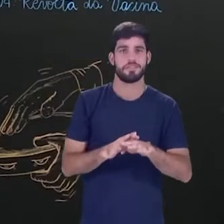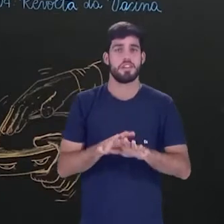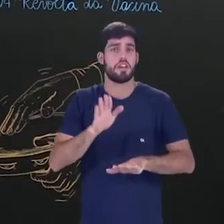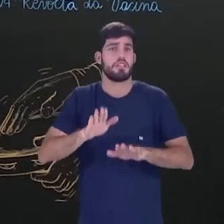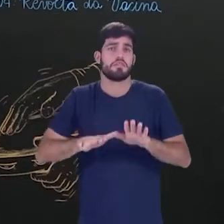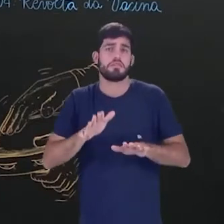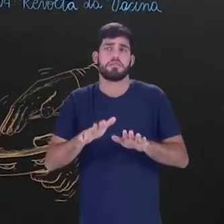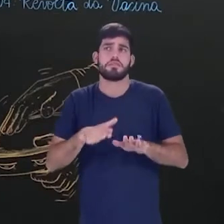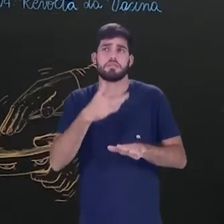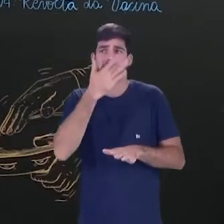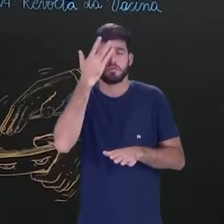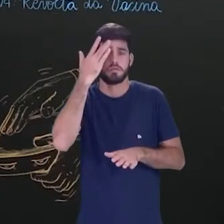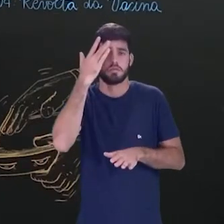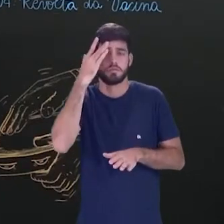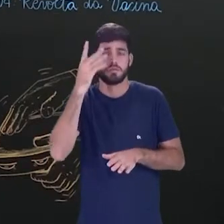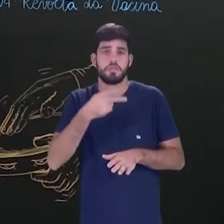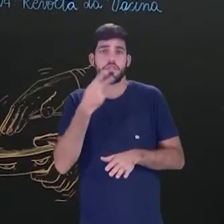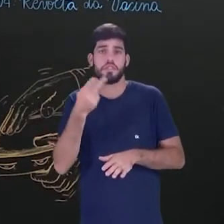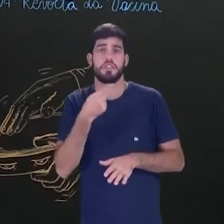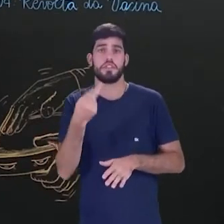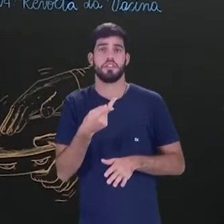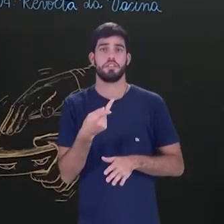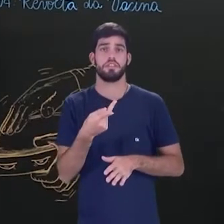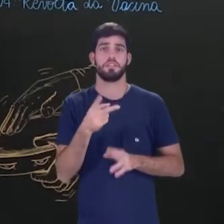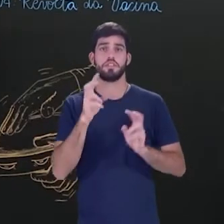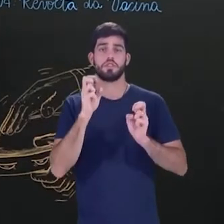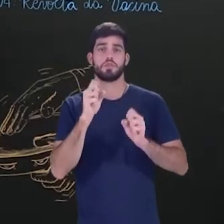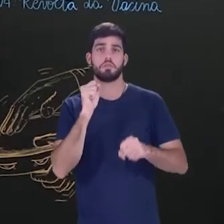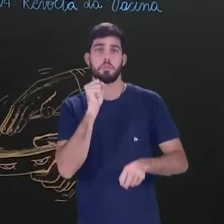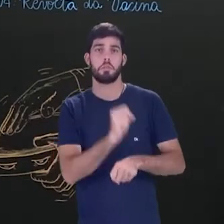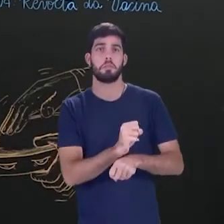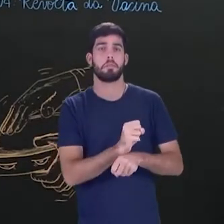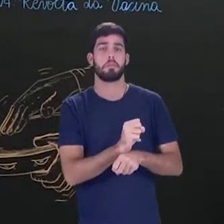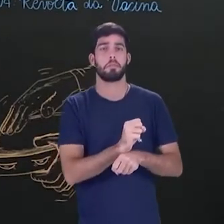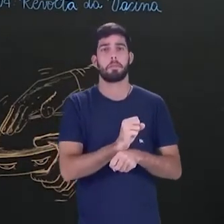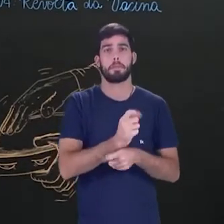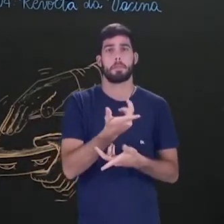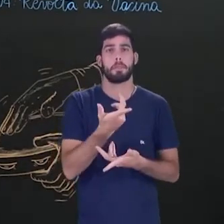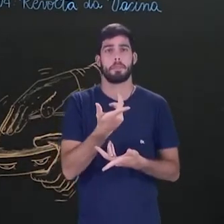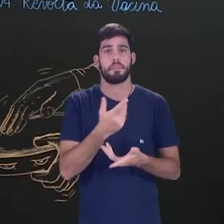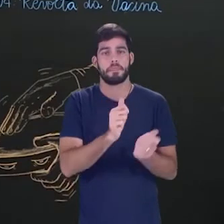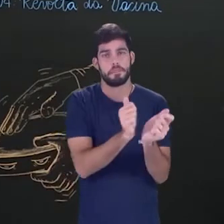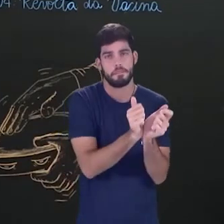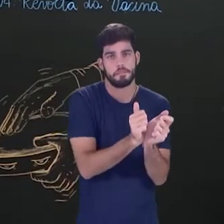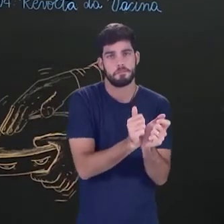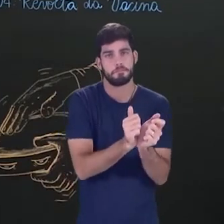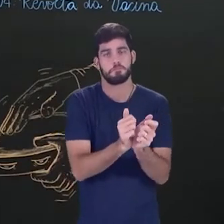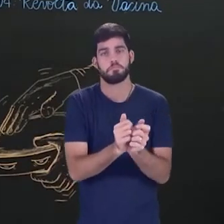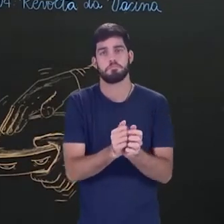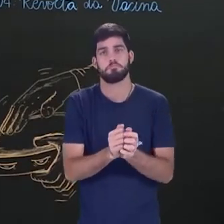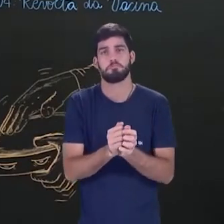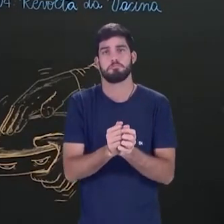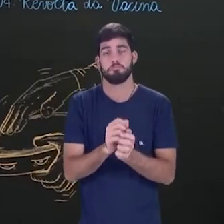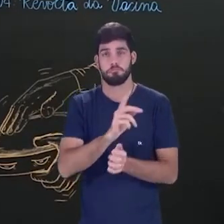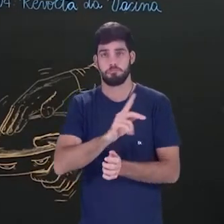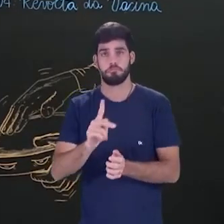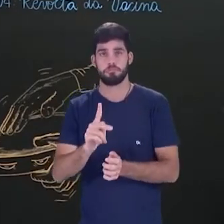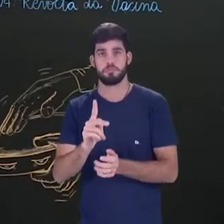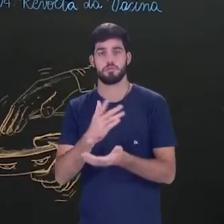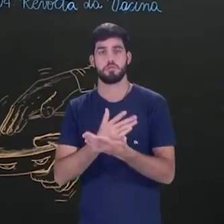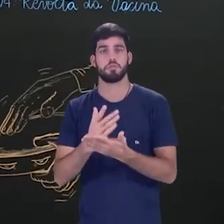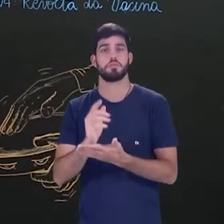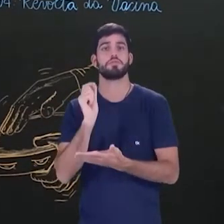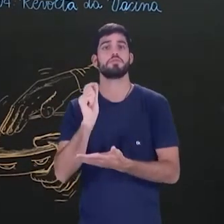na abolição da escravidão ou na importância desse tema. Então, a República ela começa no Brasil